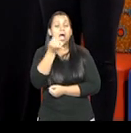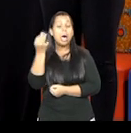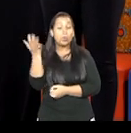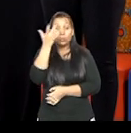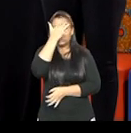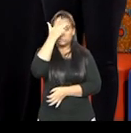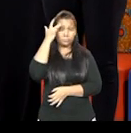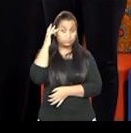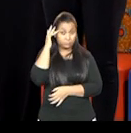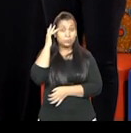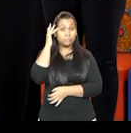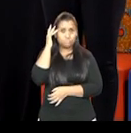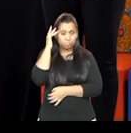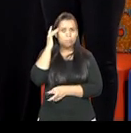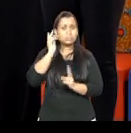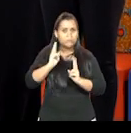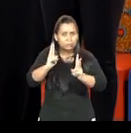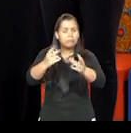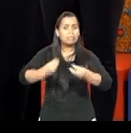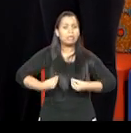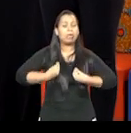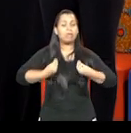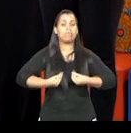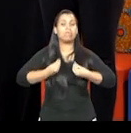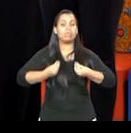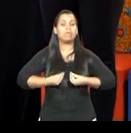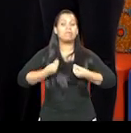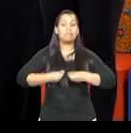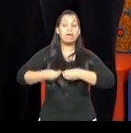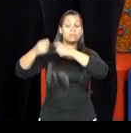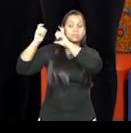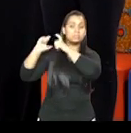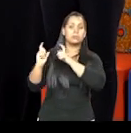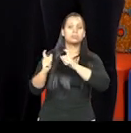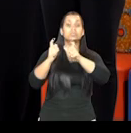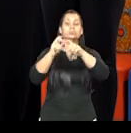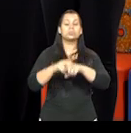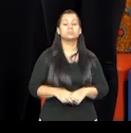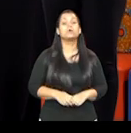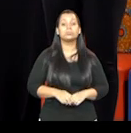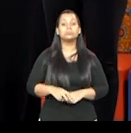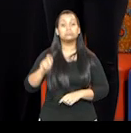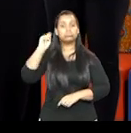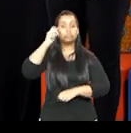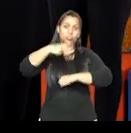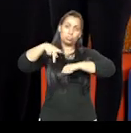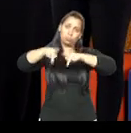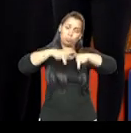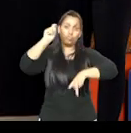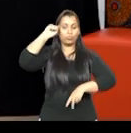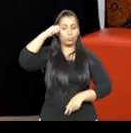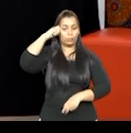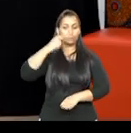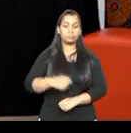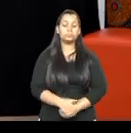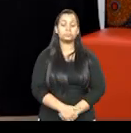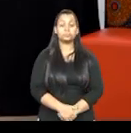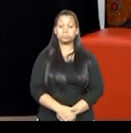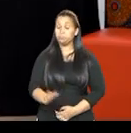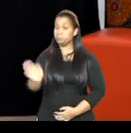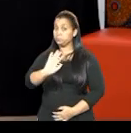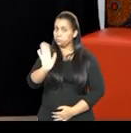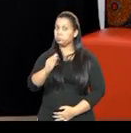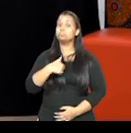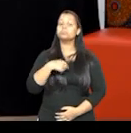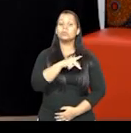algumas personalidades que mantêm viva essa tradição e essa africanidade. Oi